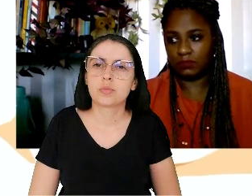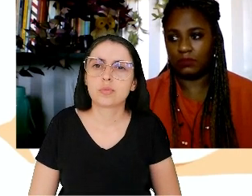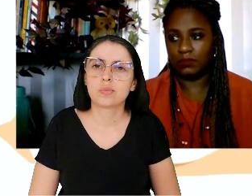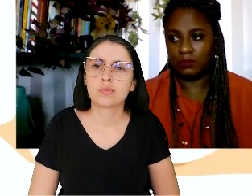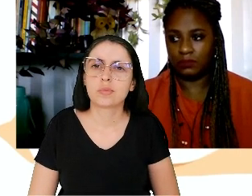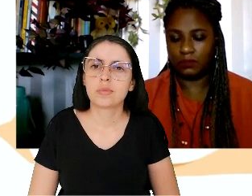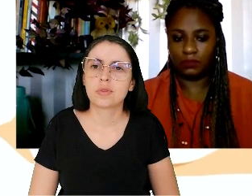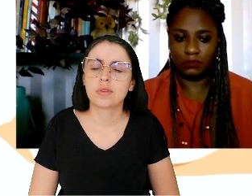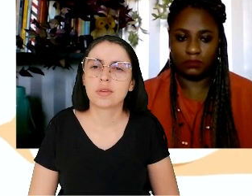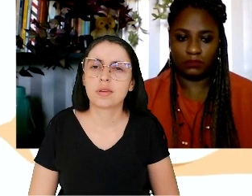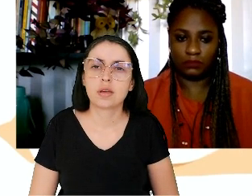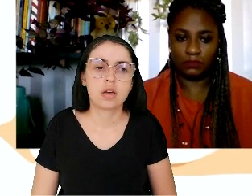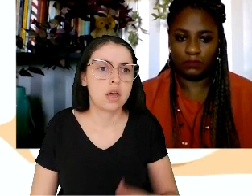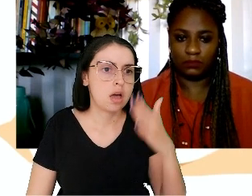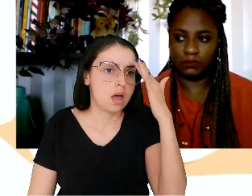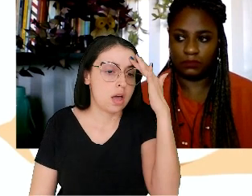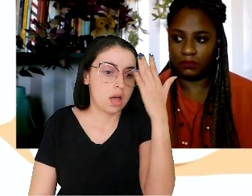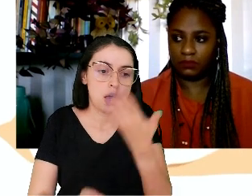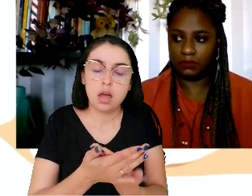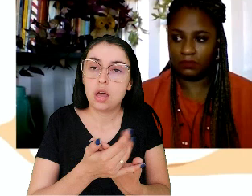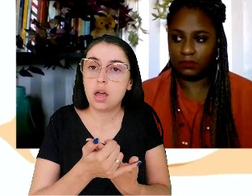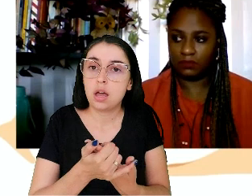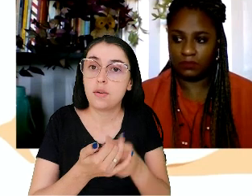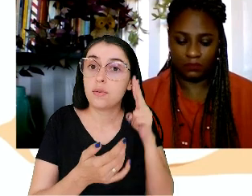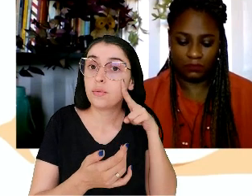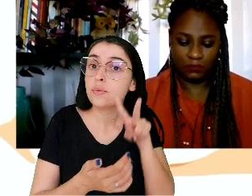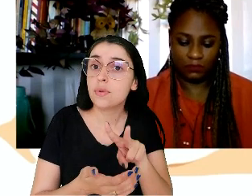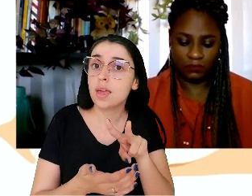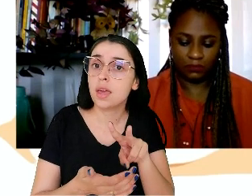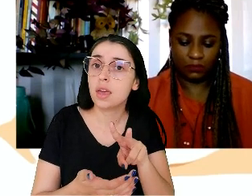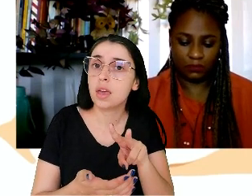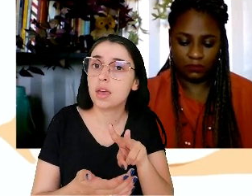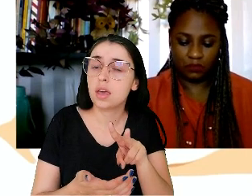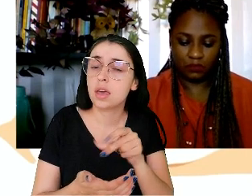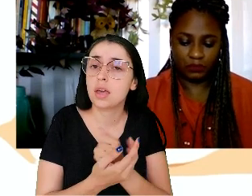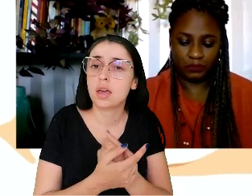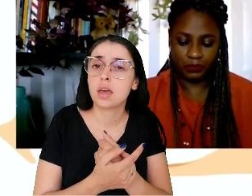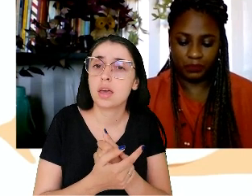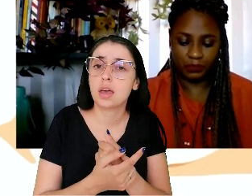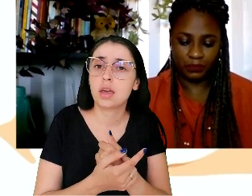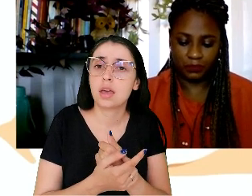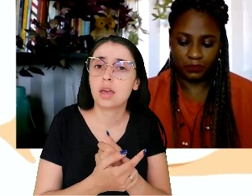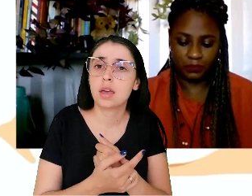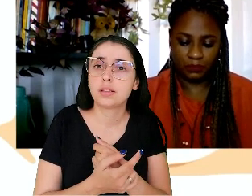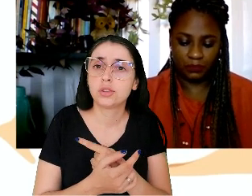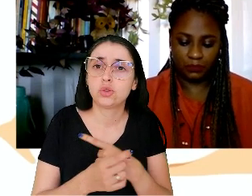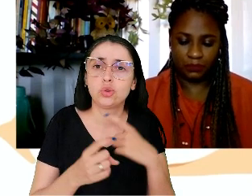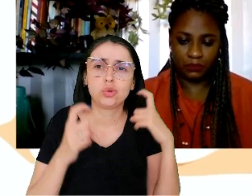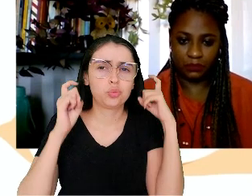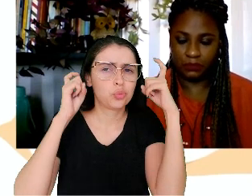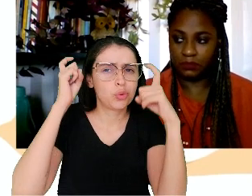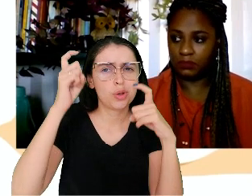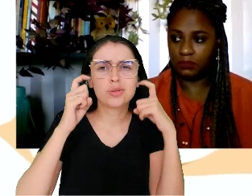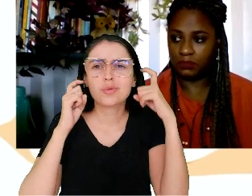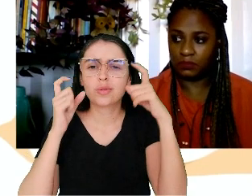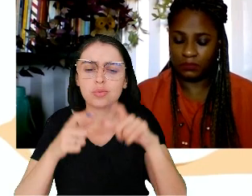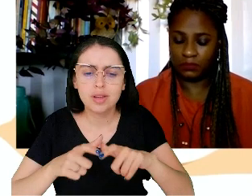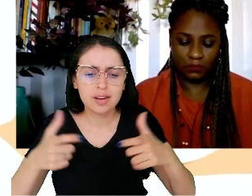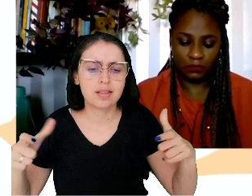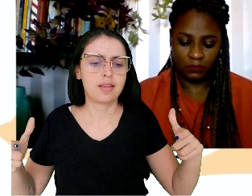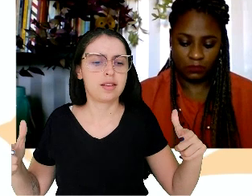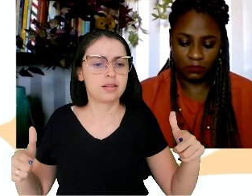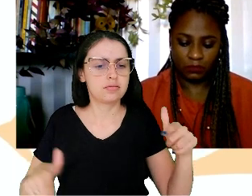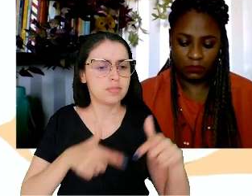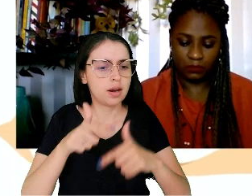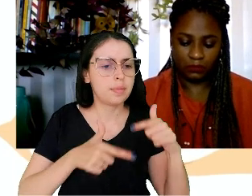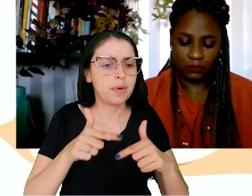e tive a grata surpresa de olhar que, na verdade, essa preocupação da sobrecarga de trabalho, do reconhecimento